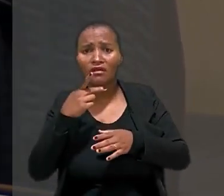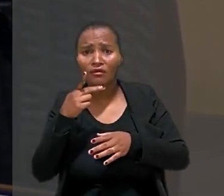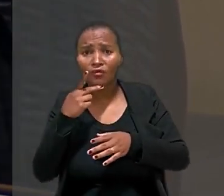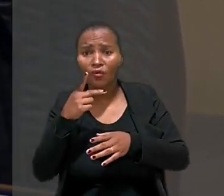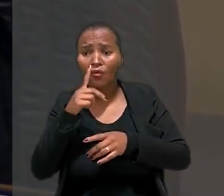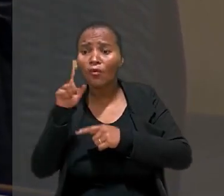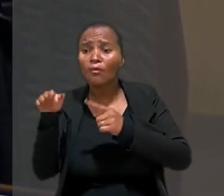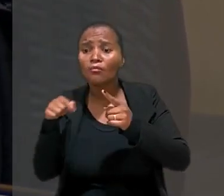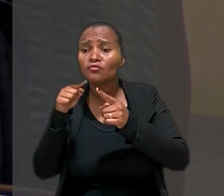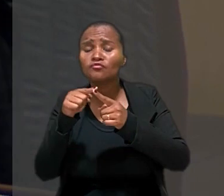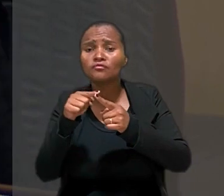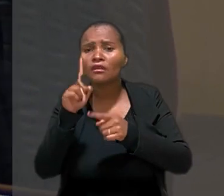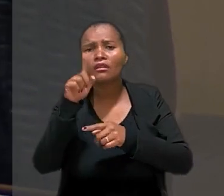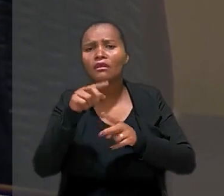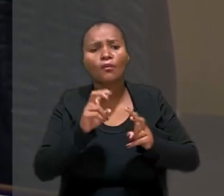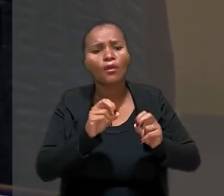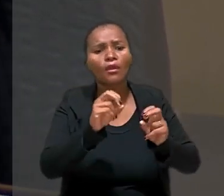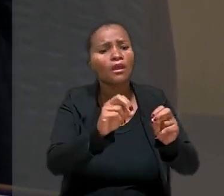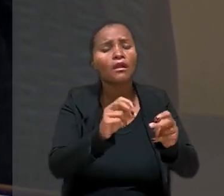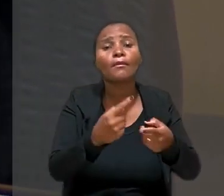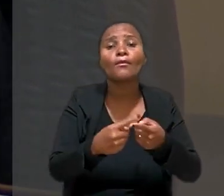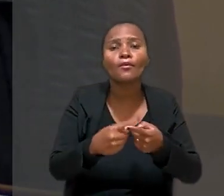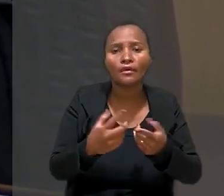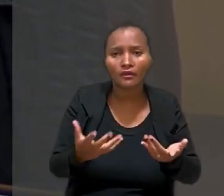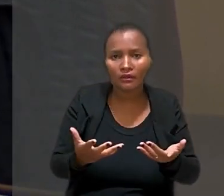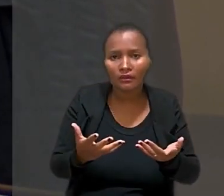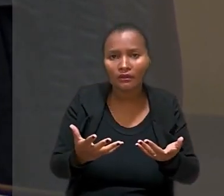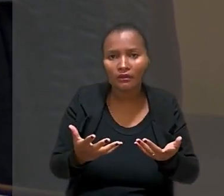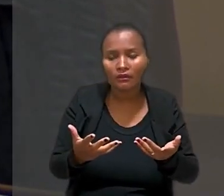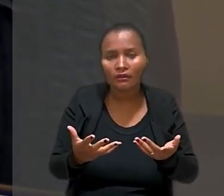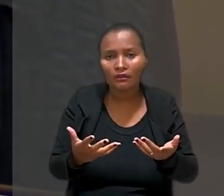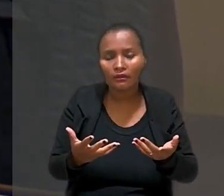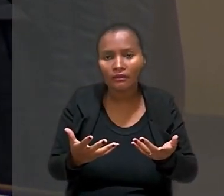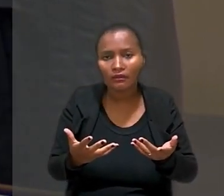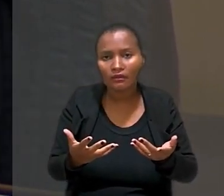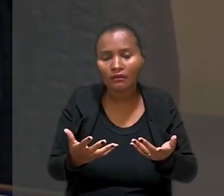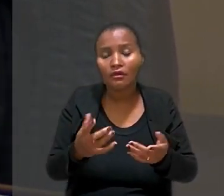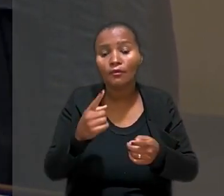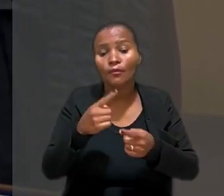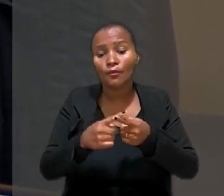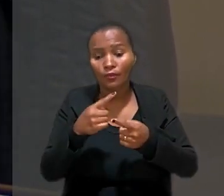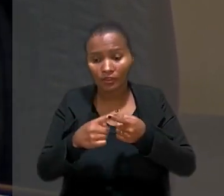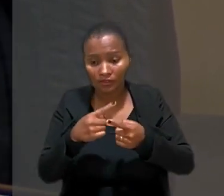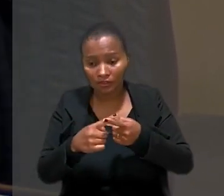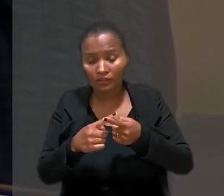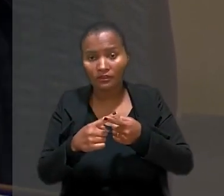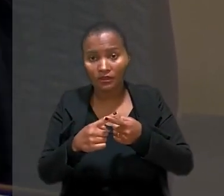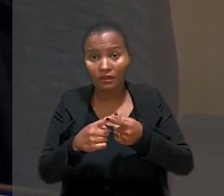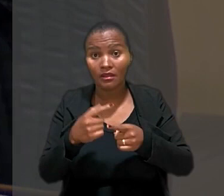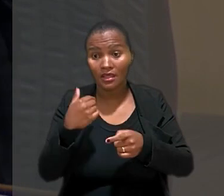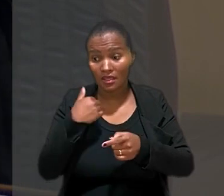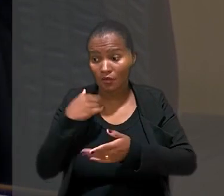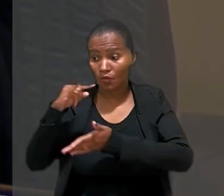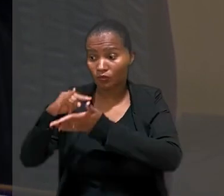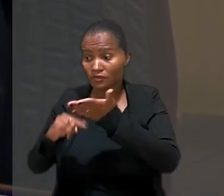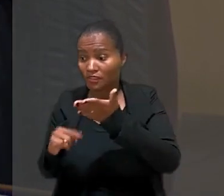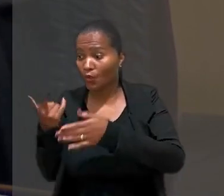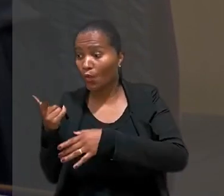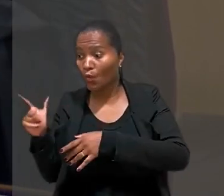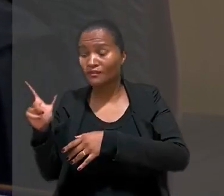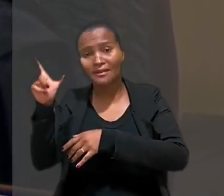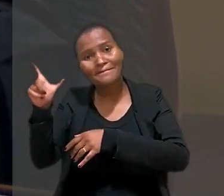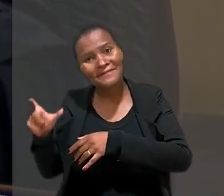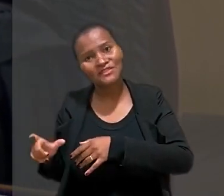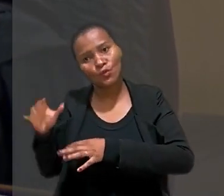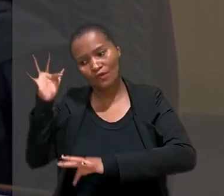tinha um motivo, o motivo não era o câncer. Qual que era o motivo? O motivo era que eu tinha contratado